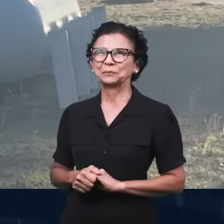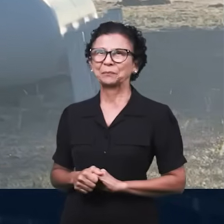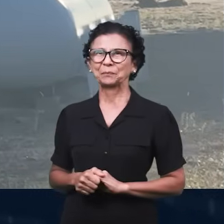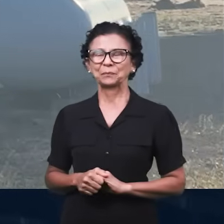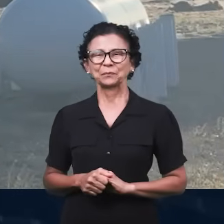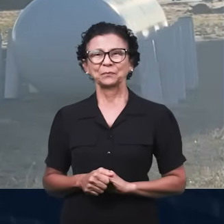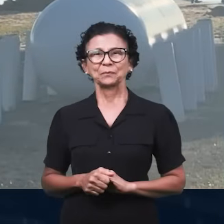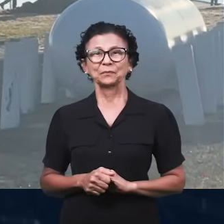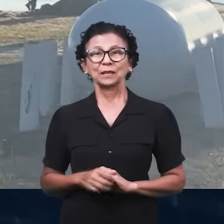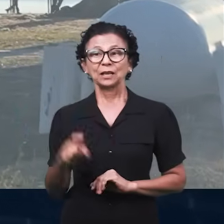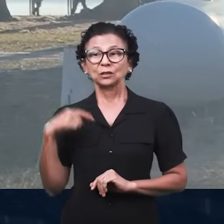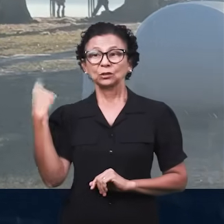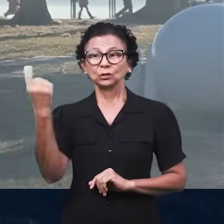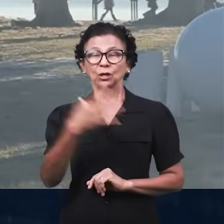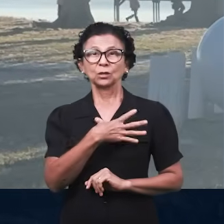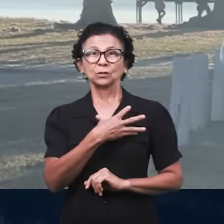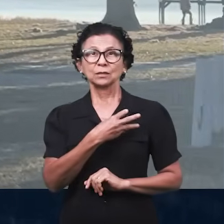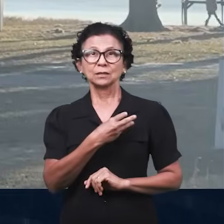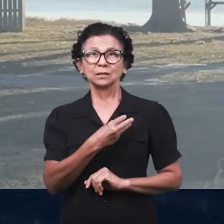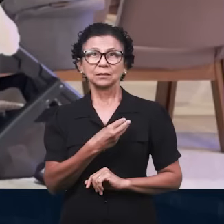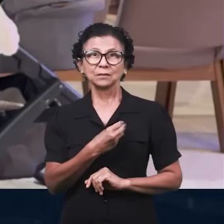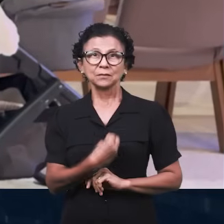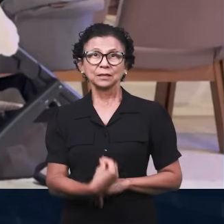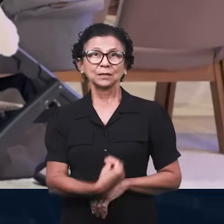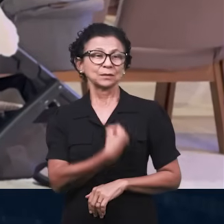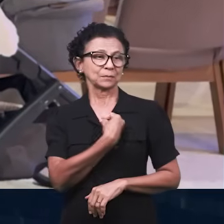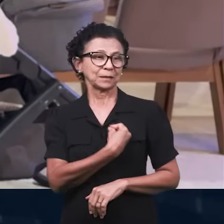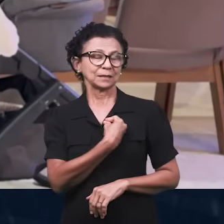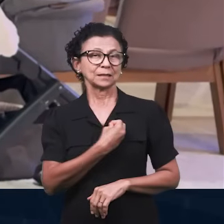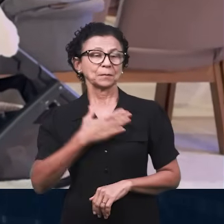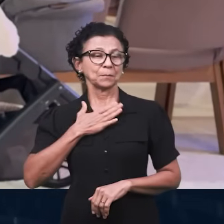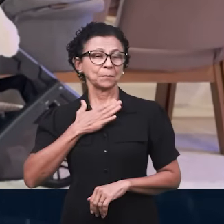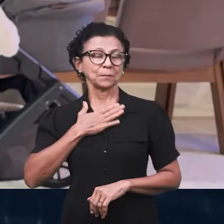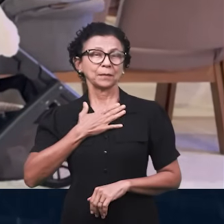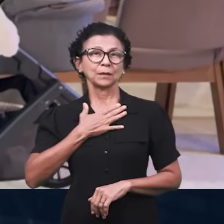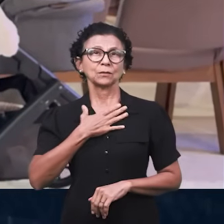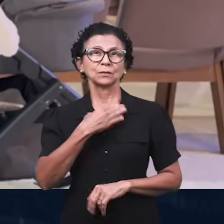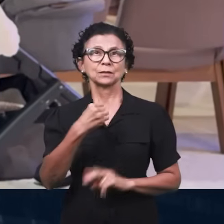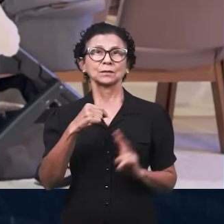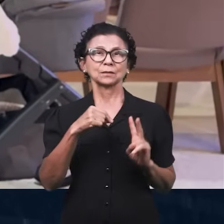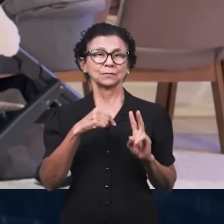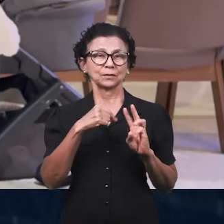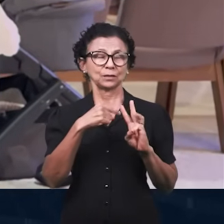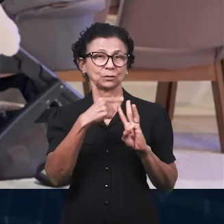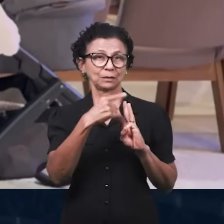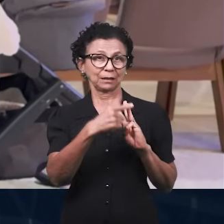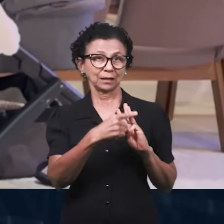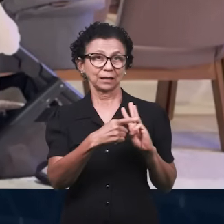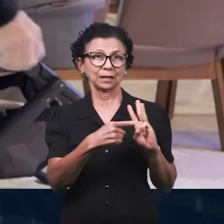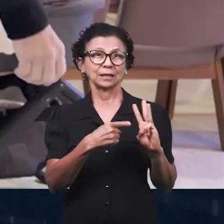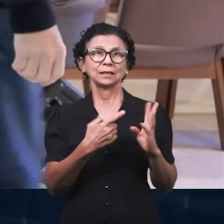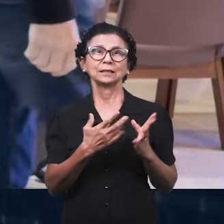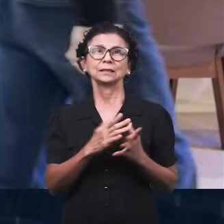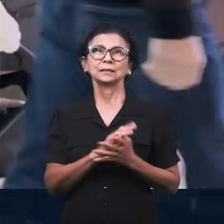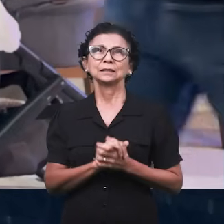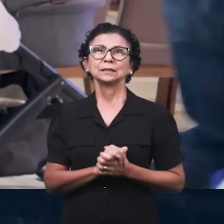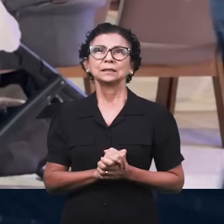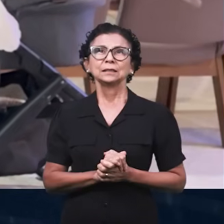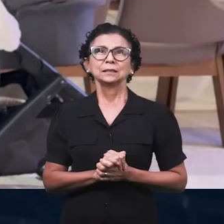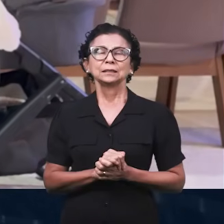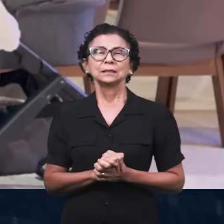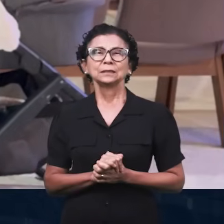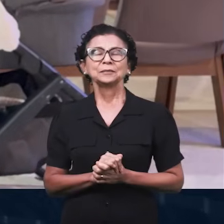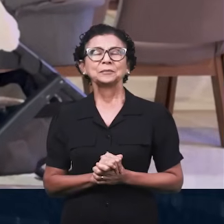traz os nossos filhos para cá, tem as aulinhas, os meus filhos, eu tenho 3 filhos, né?